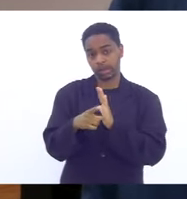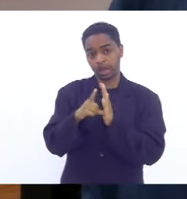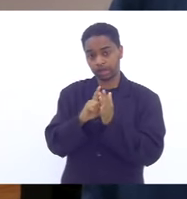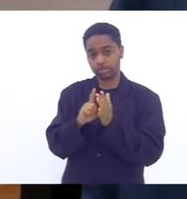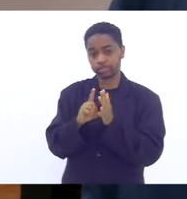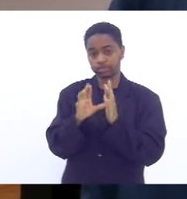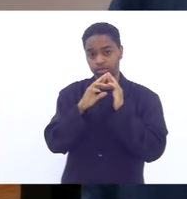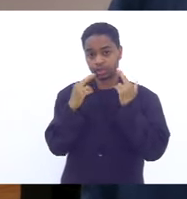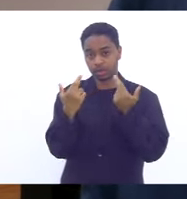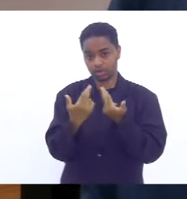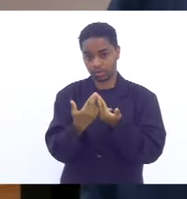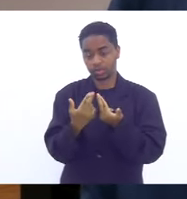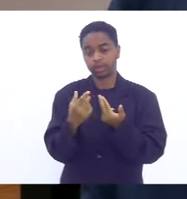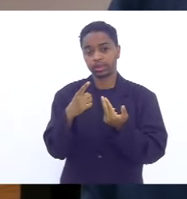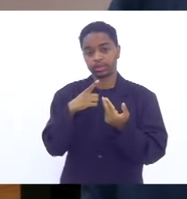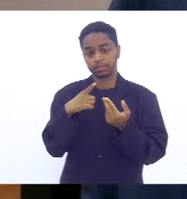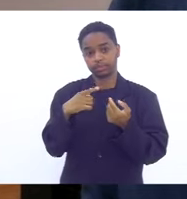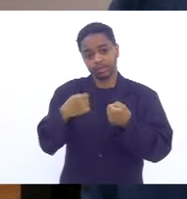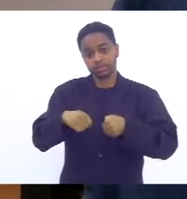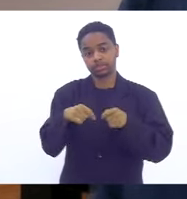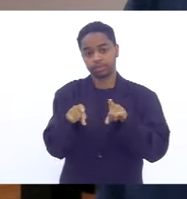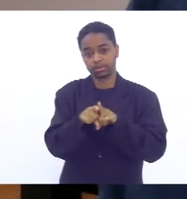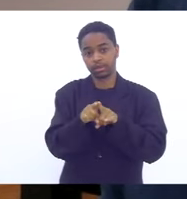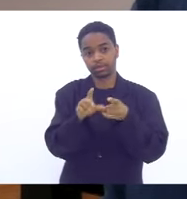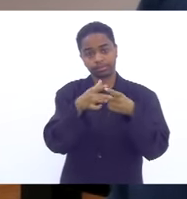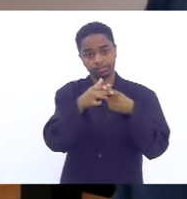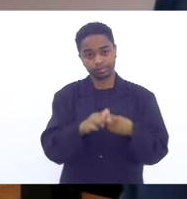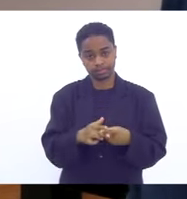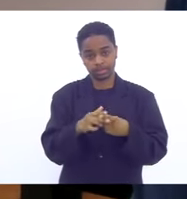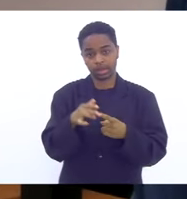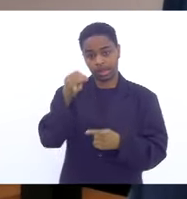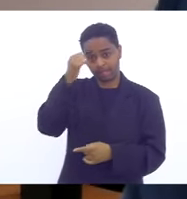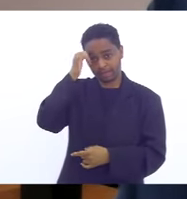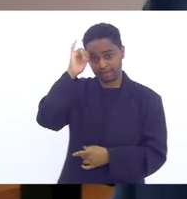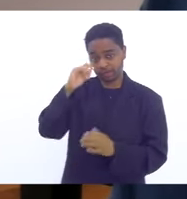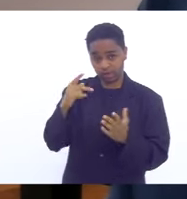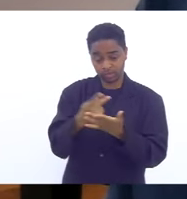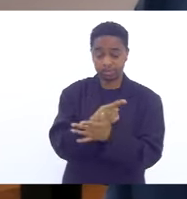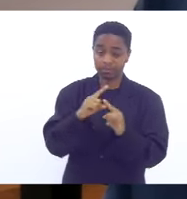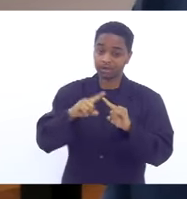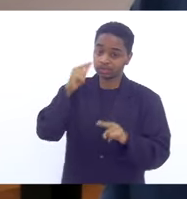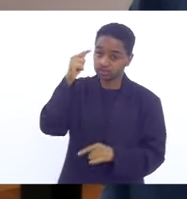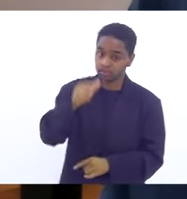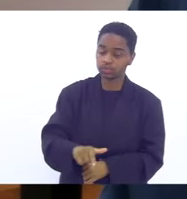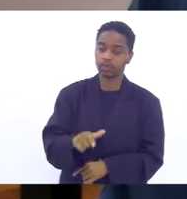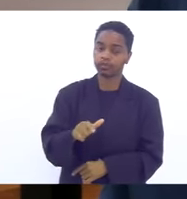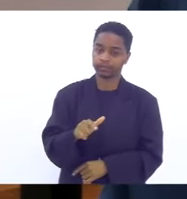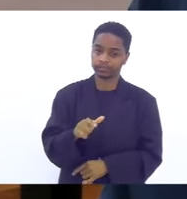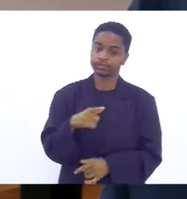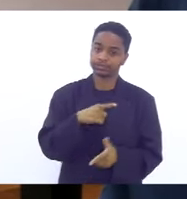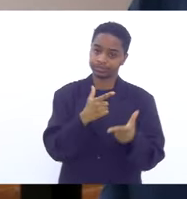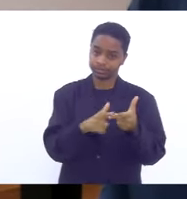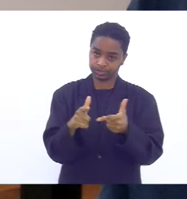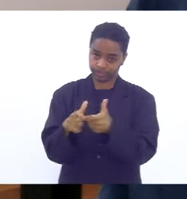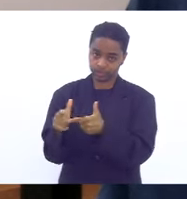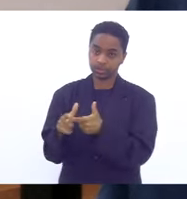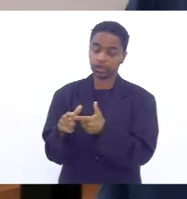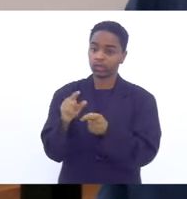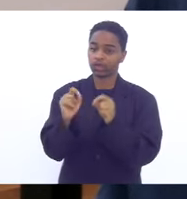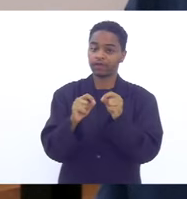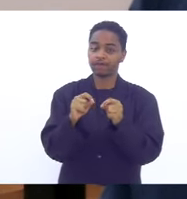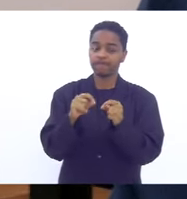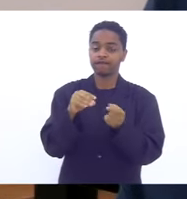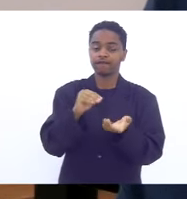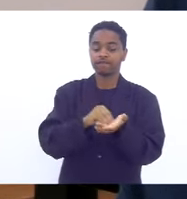o período que antecedeu essa manutenção preventiva e, novamente, aconteceu ocorrido lá, que foram os picos de